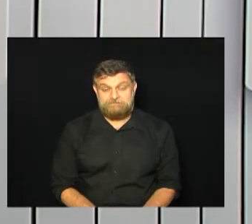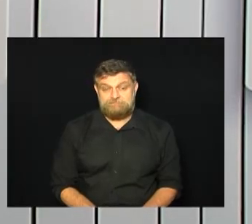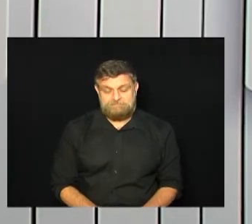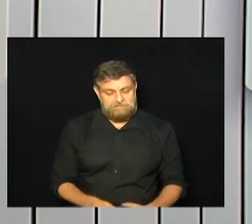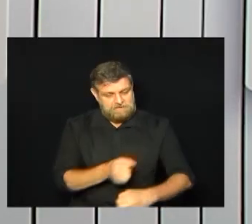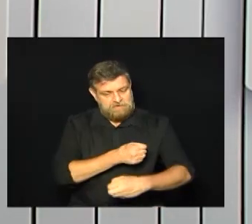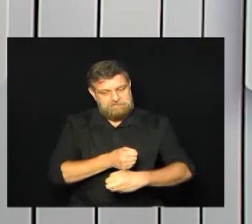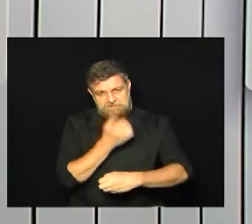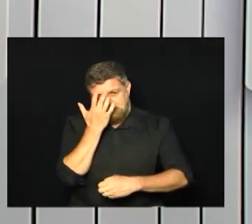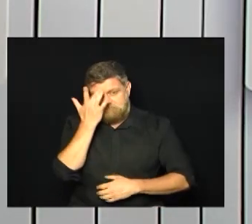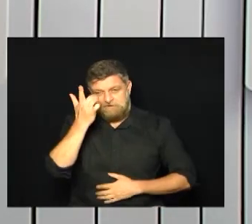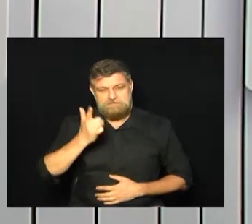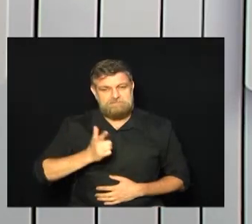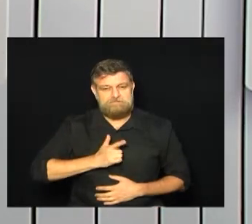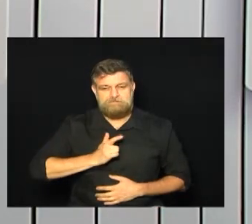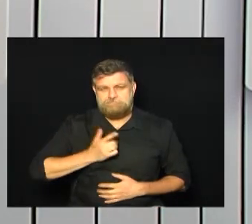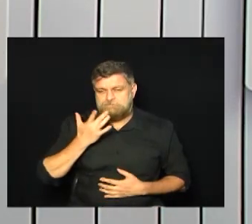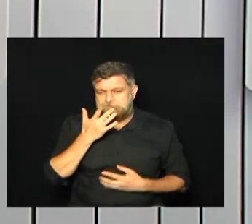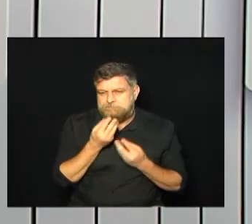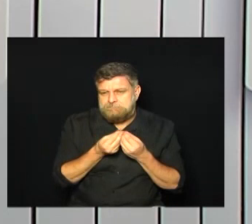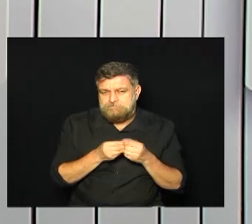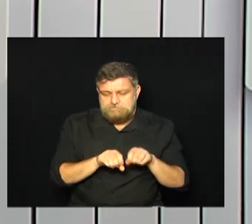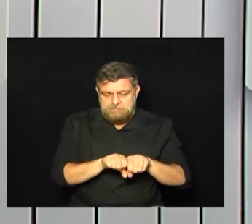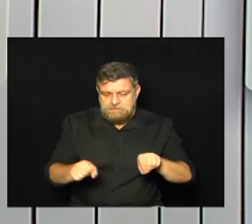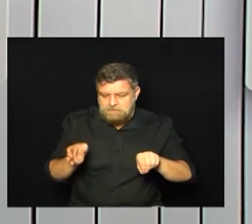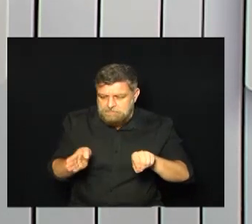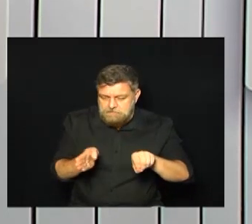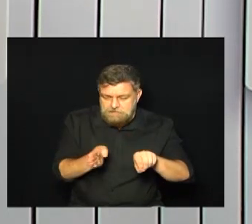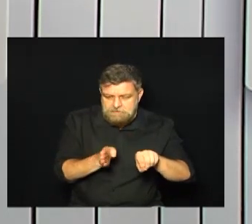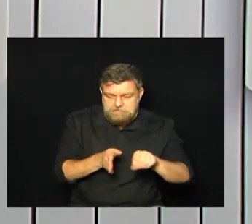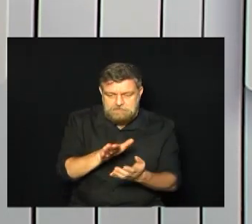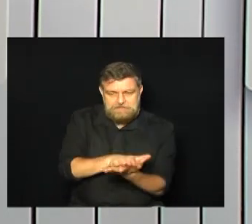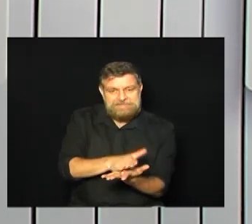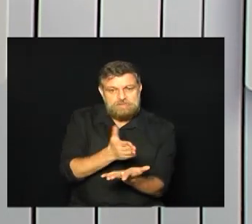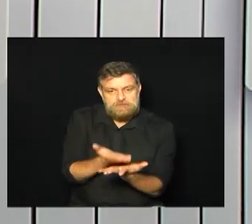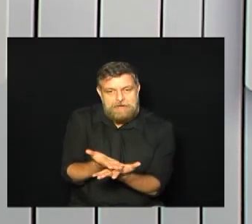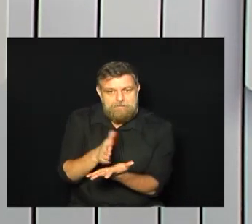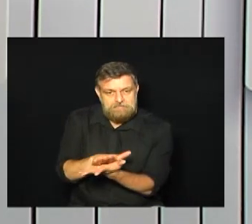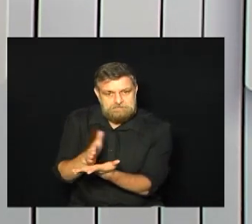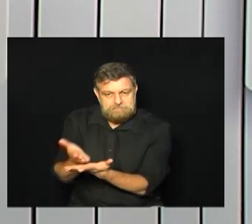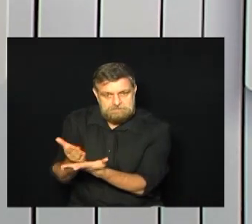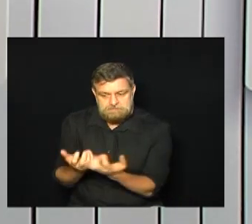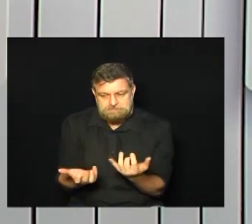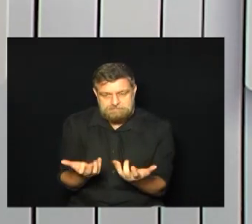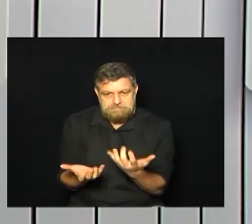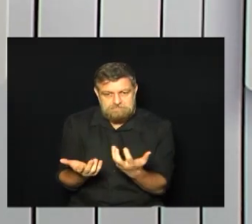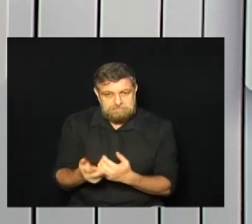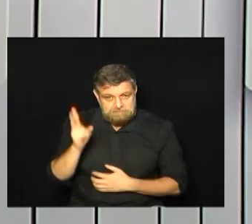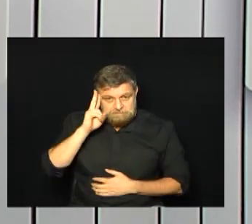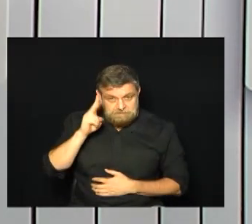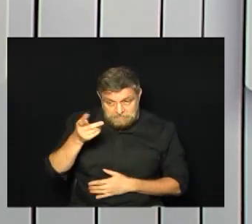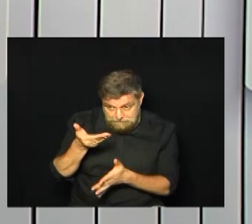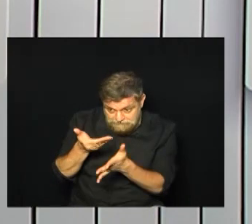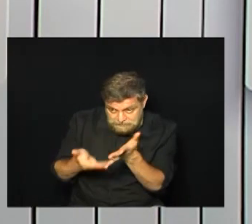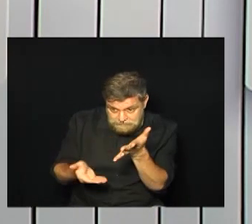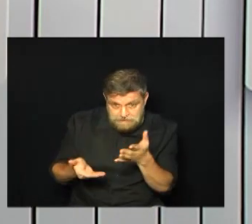Cozinha Fácil, então, com este delicioso nhoque na chapa. Lembrando, perdeu alguma parte desta